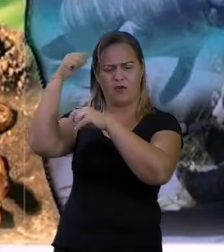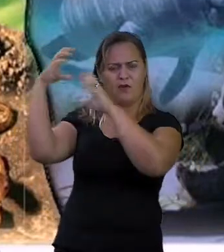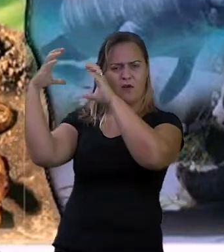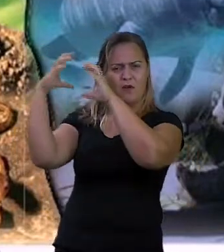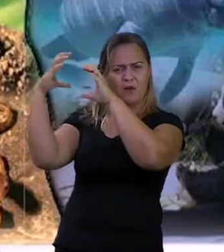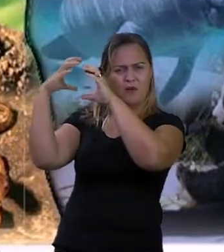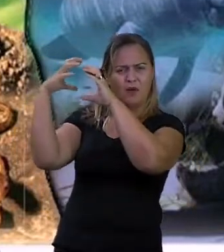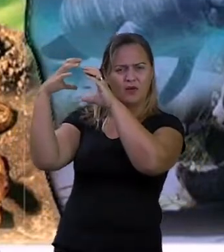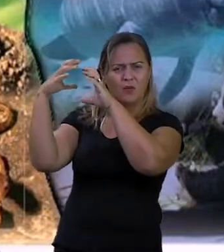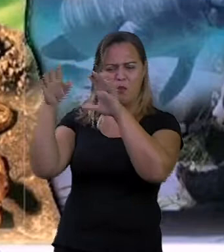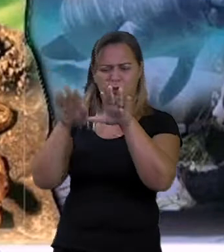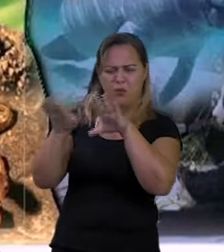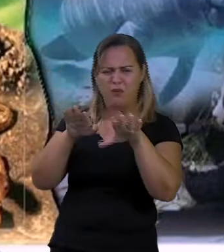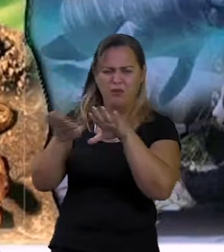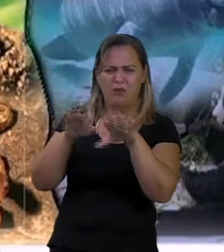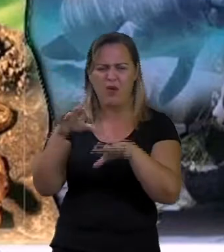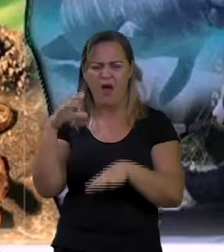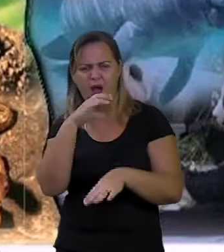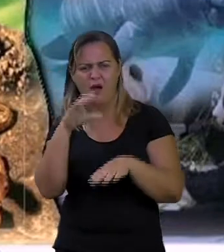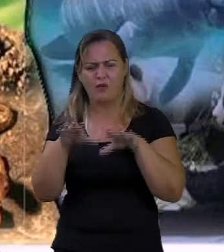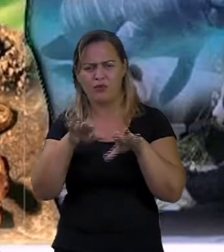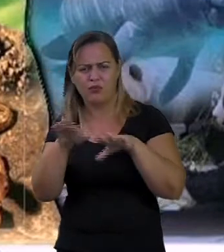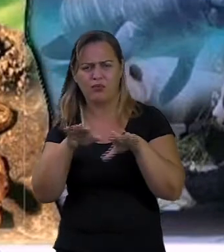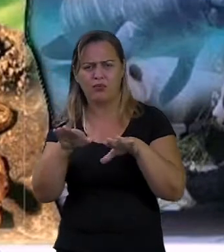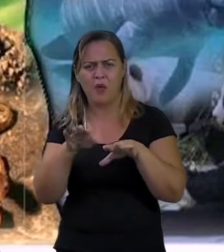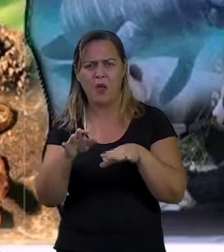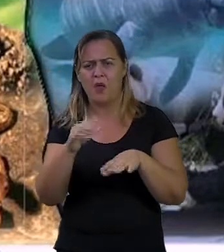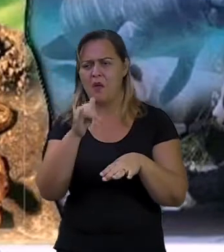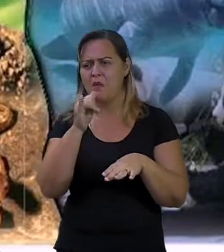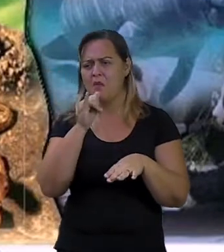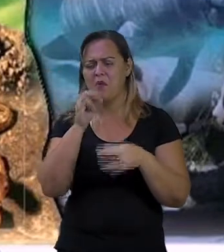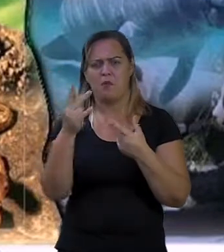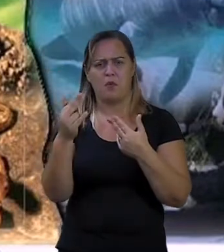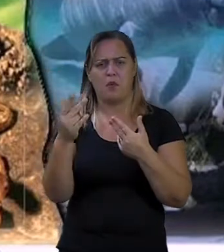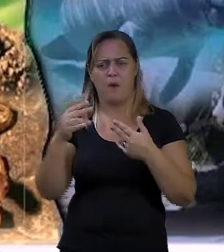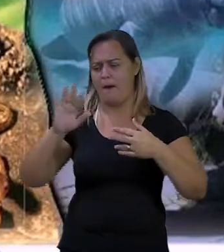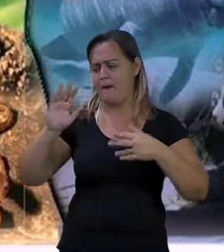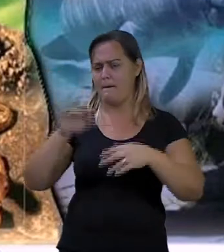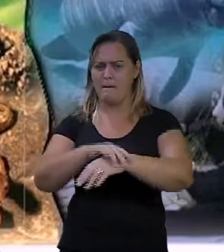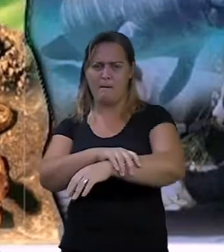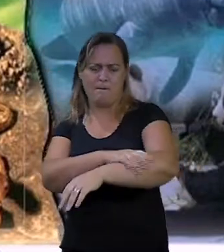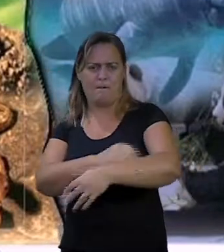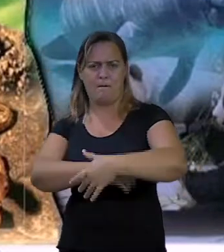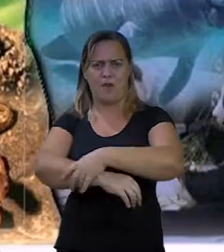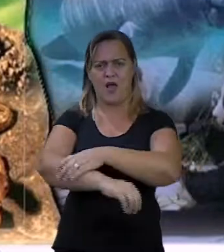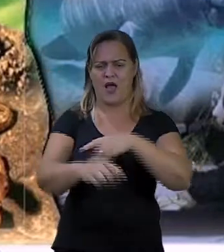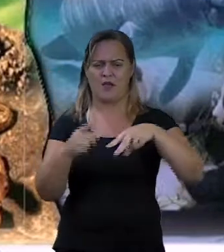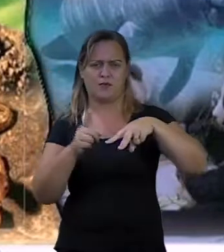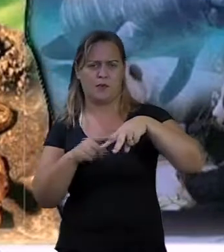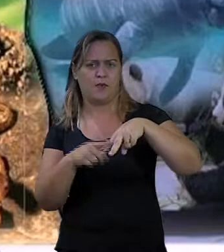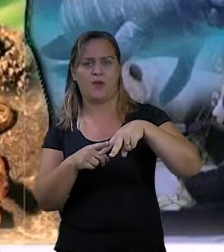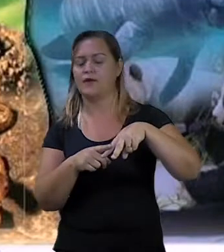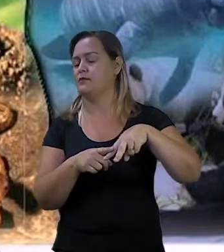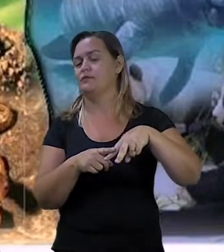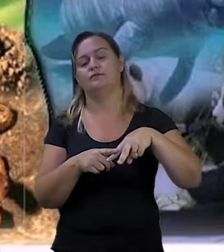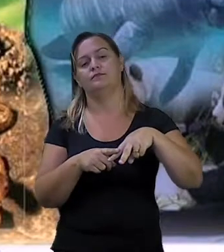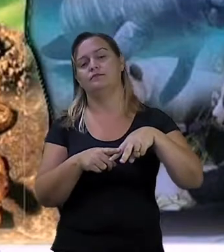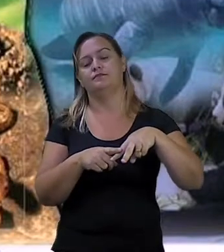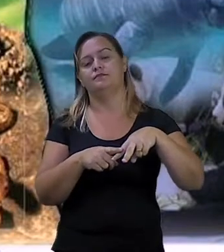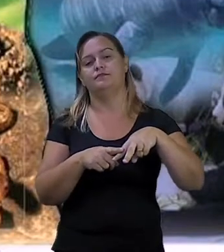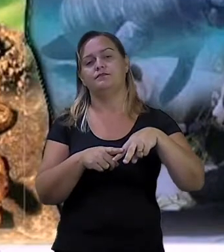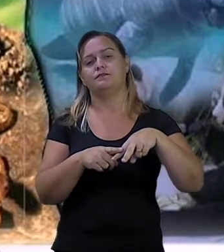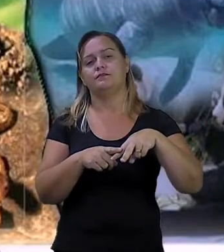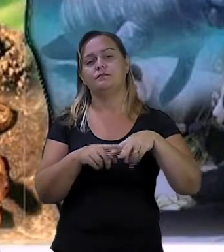em braços, pernas, pescoço. Mas existe uma pequena estrutura